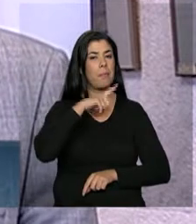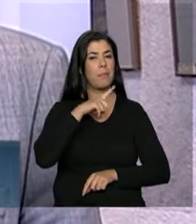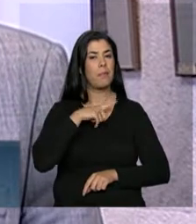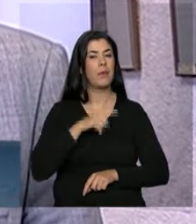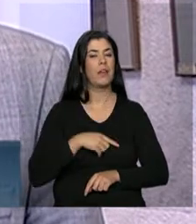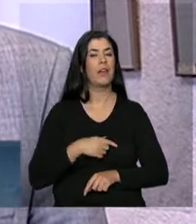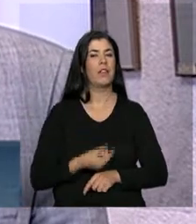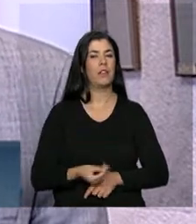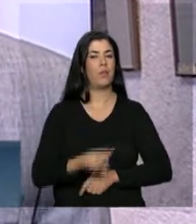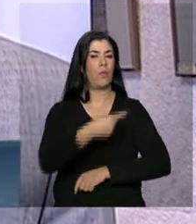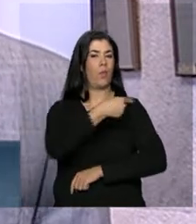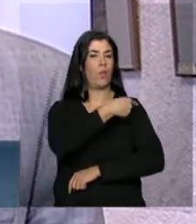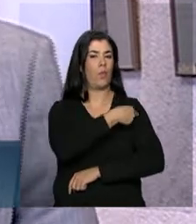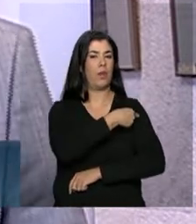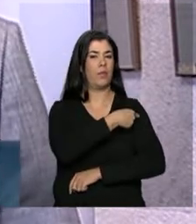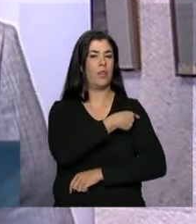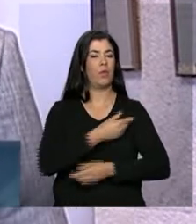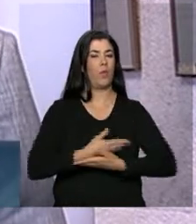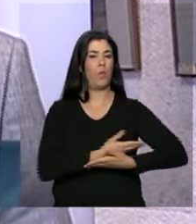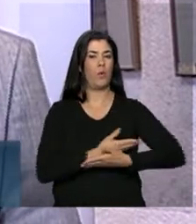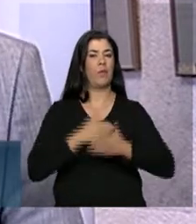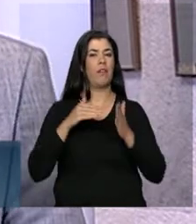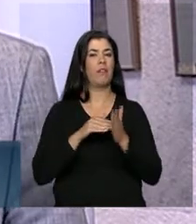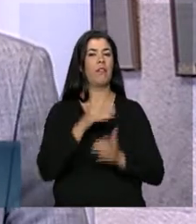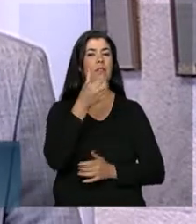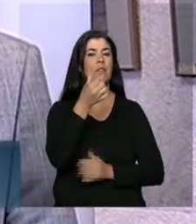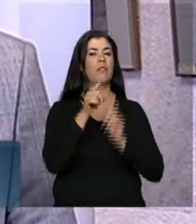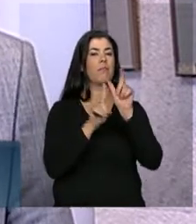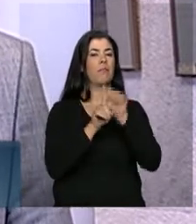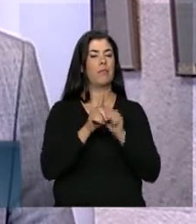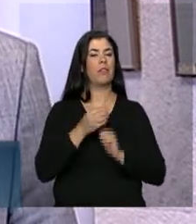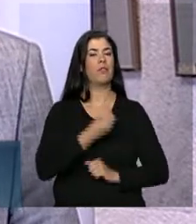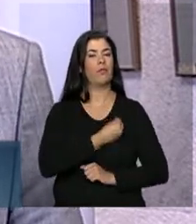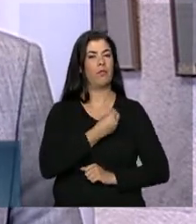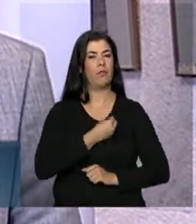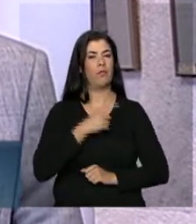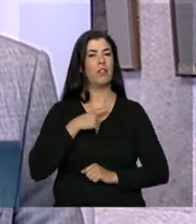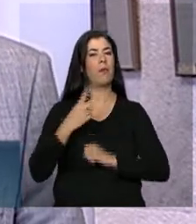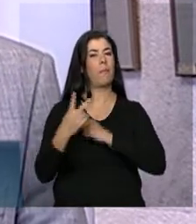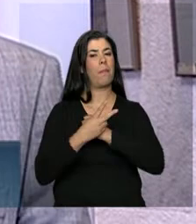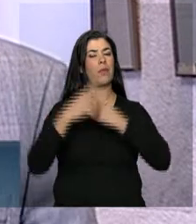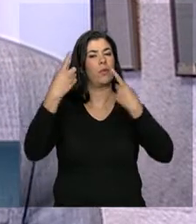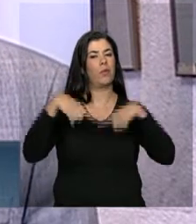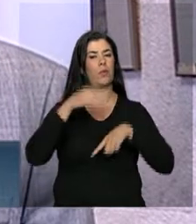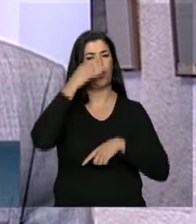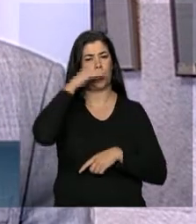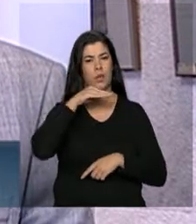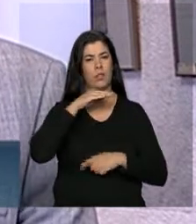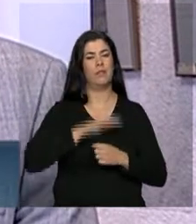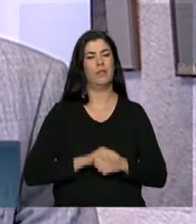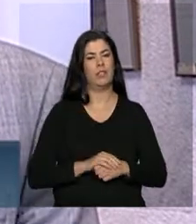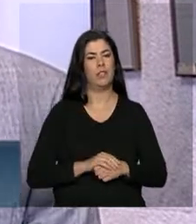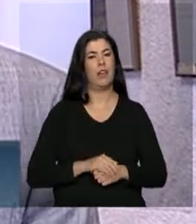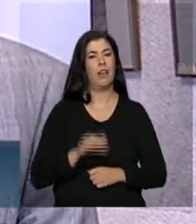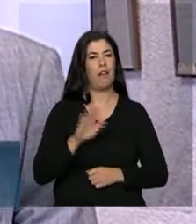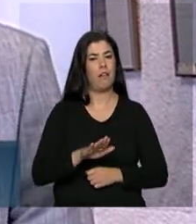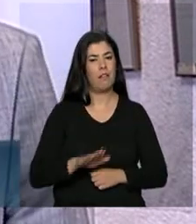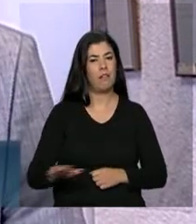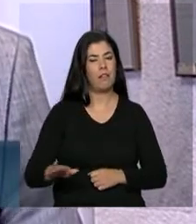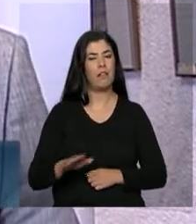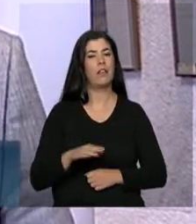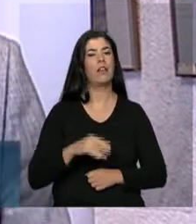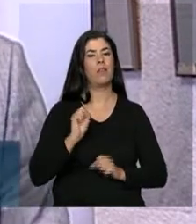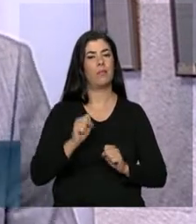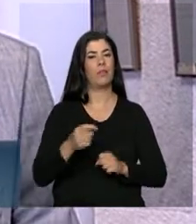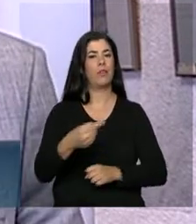para o seu bebê, até o 6º mês de vida, proteção também contra a gripe. As crianças só podem ser vacinadas a partir de